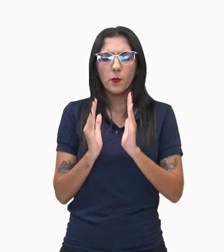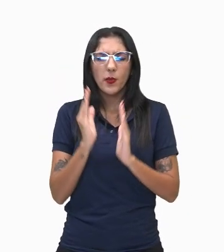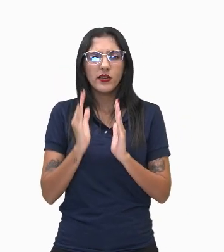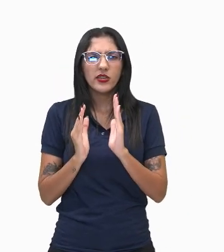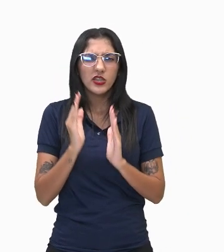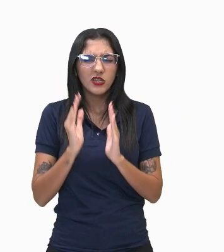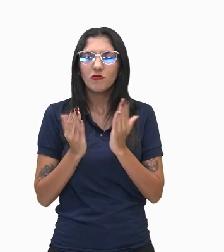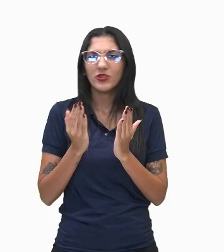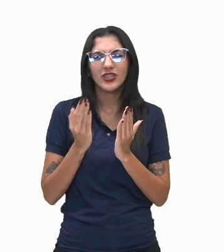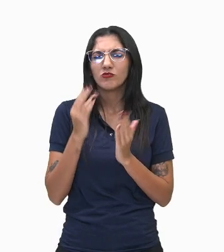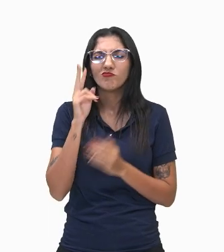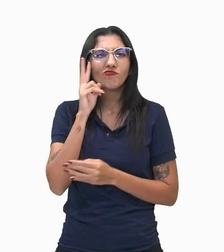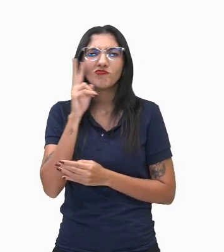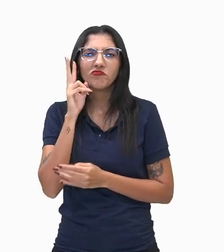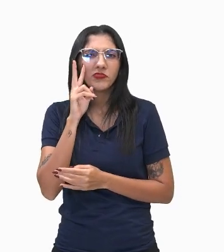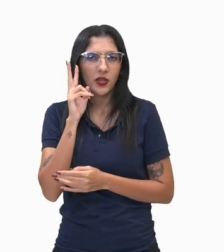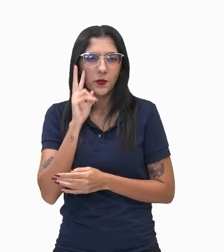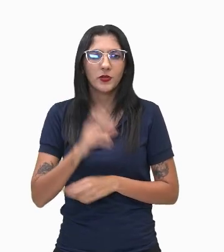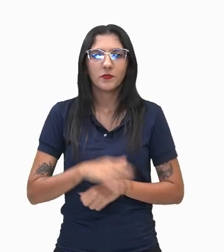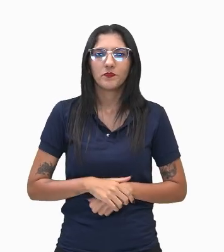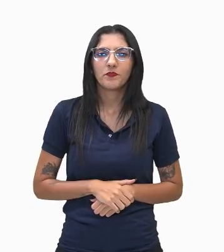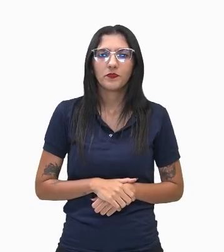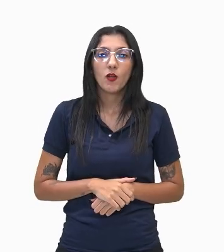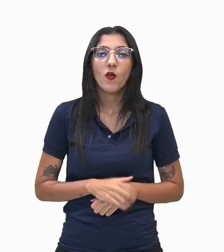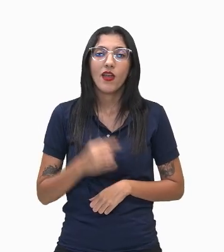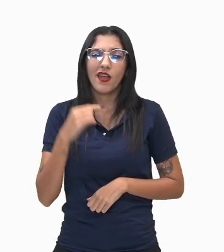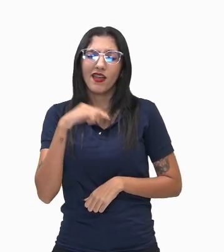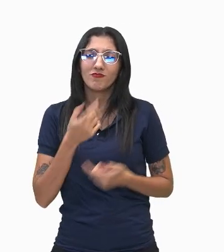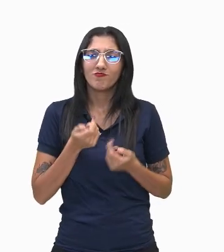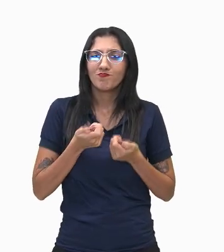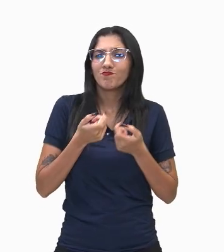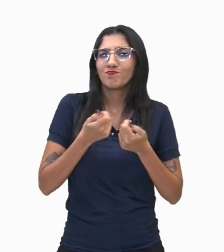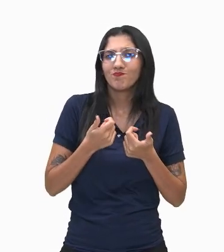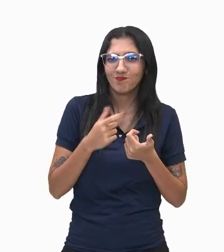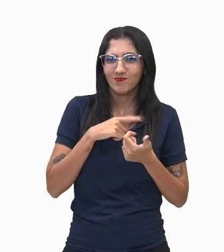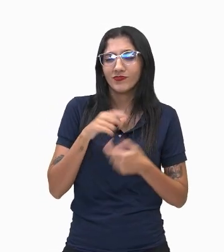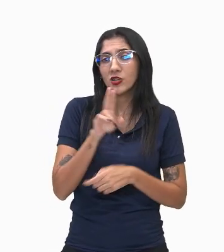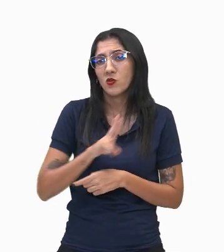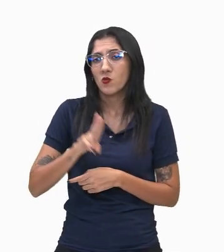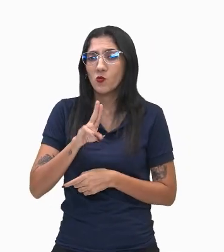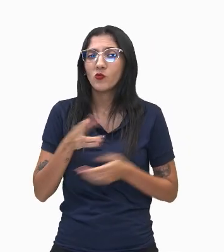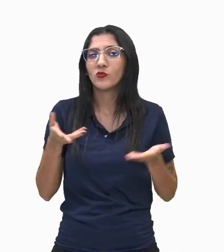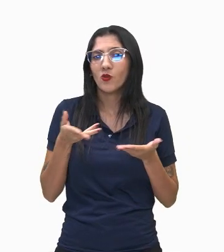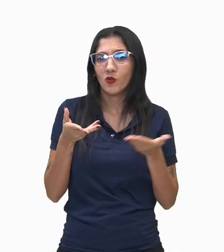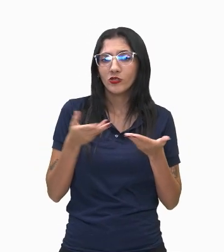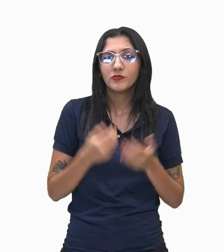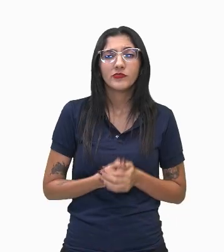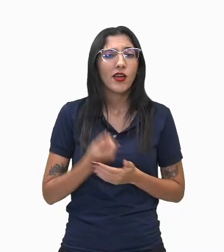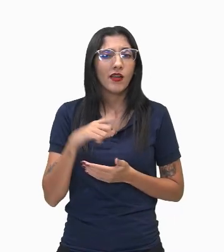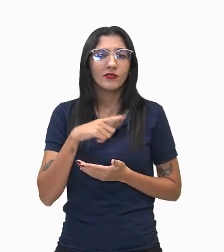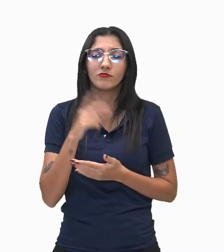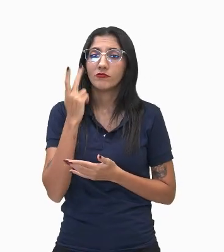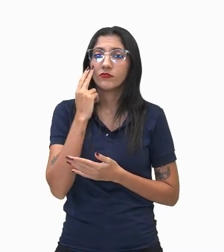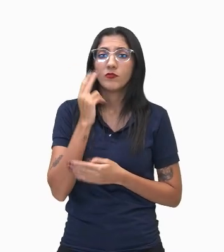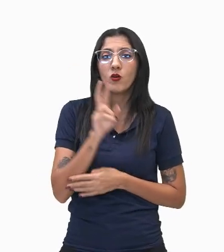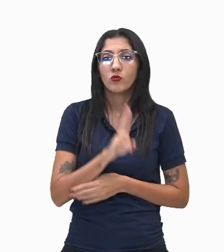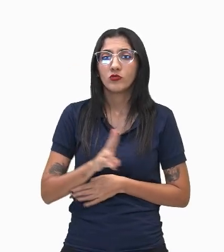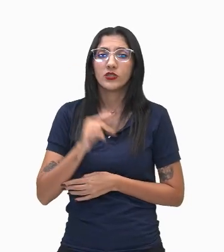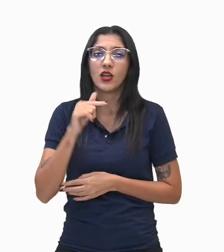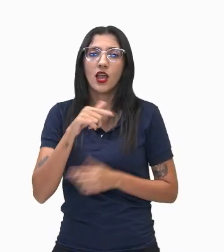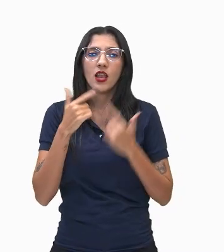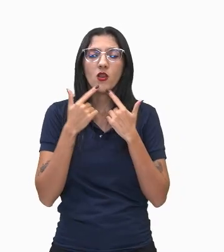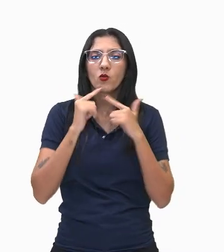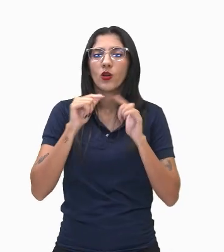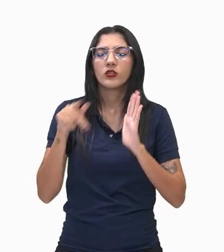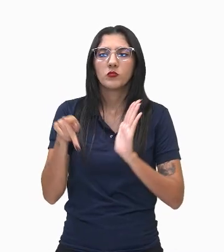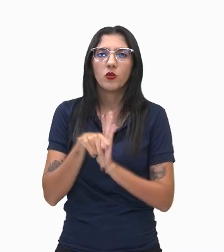período impreciso. Esse tempo verbal é pouquíssimo usado no cotidiano. É mais comum observar o seu uso na